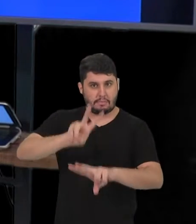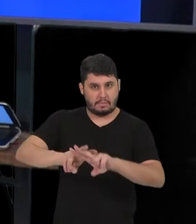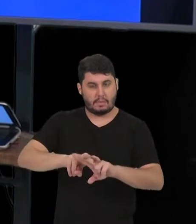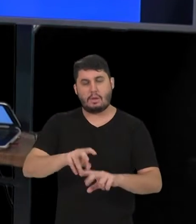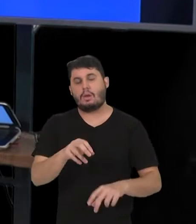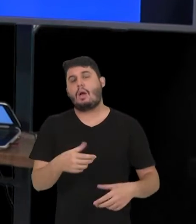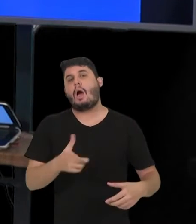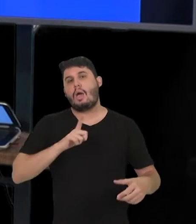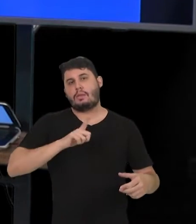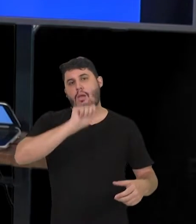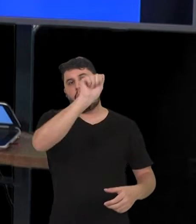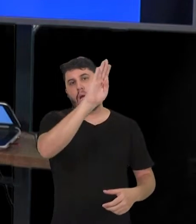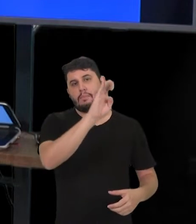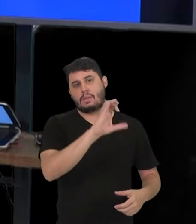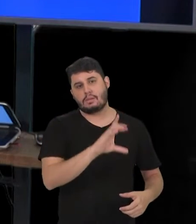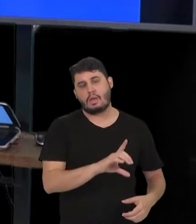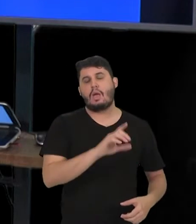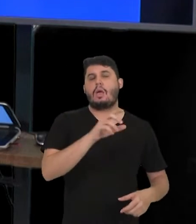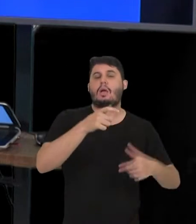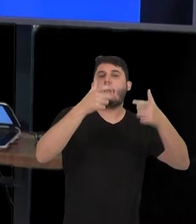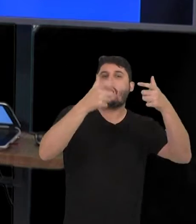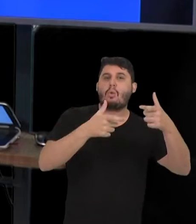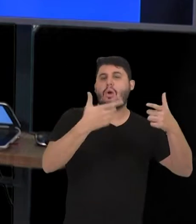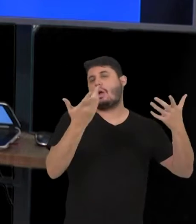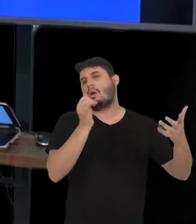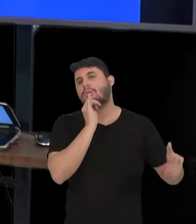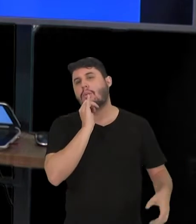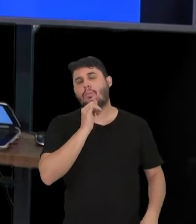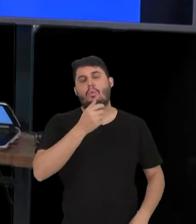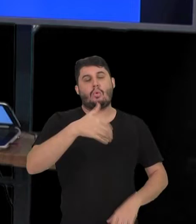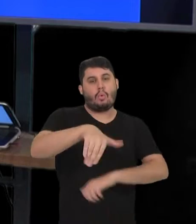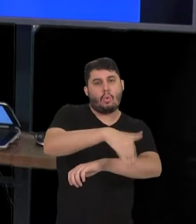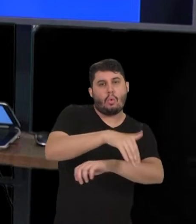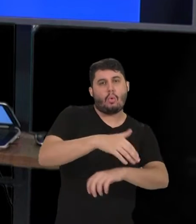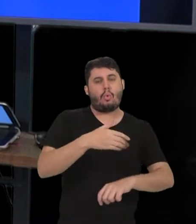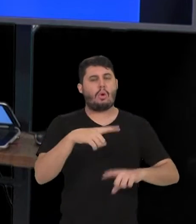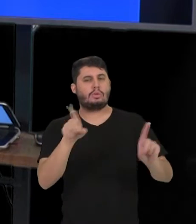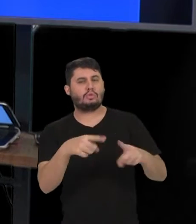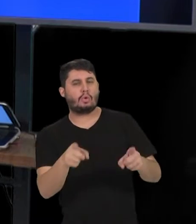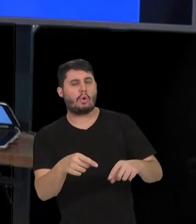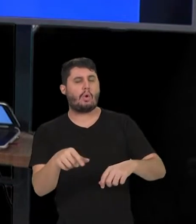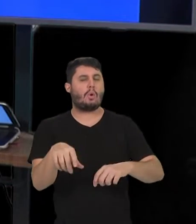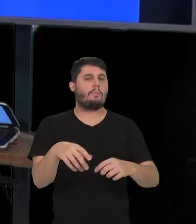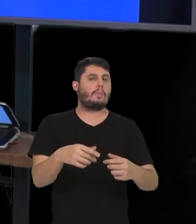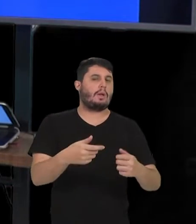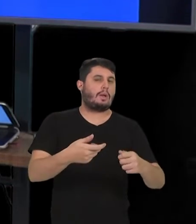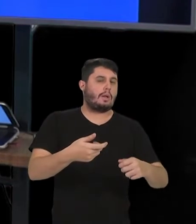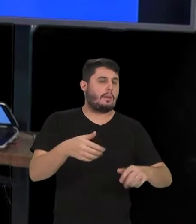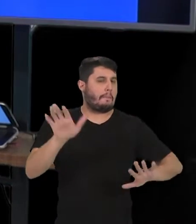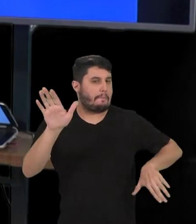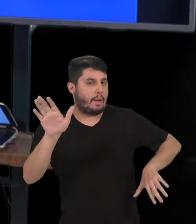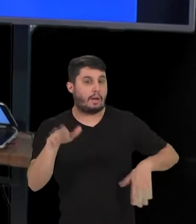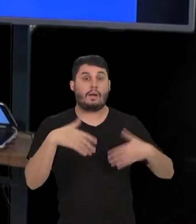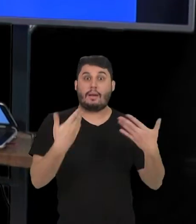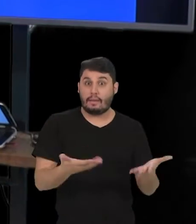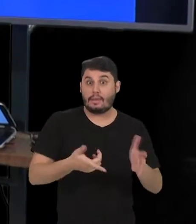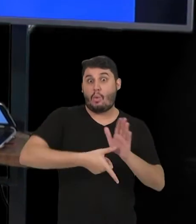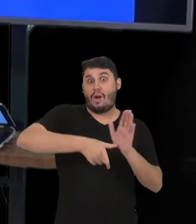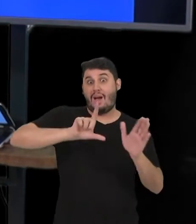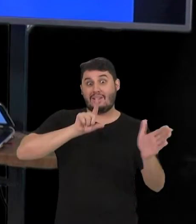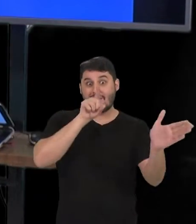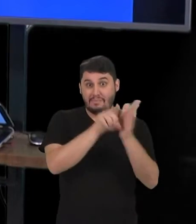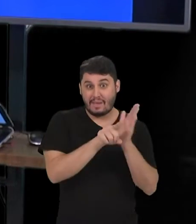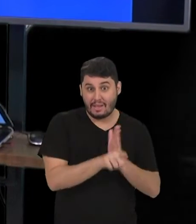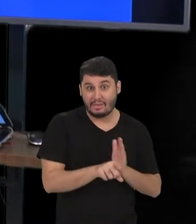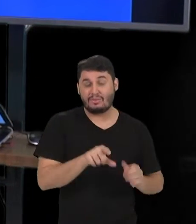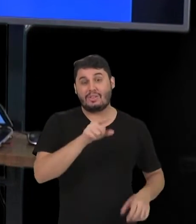né? Na rua, no shopping, na praia. Então quando você lê as perguntas, você já se situa sobre o que o texto vai falar. Você já não vai entrar no texto às cegas, você sabe